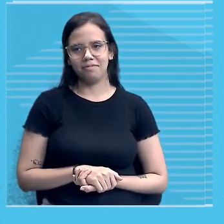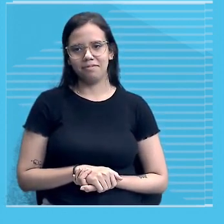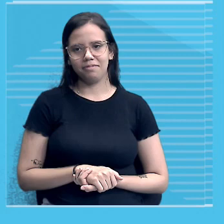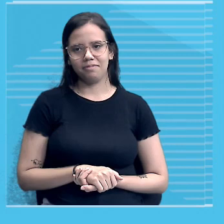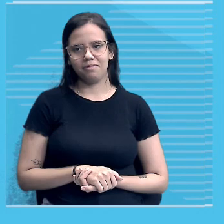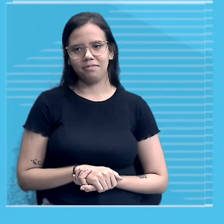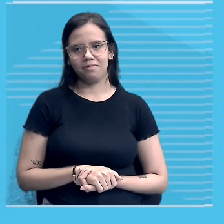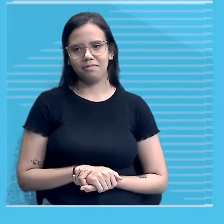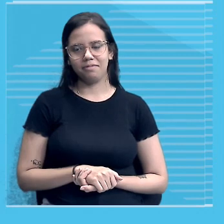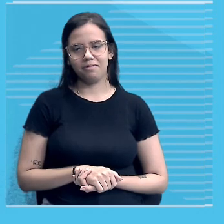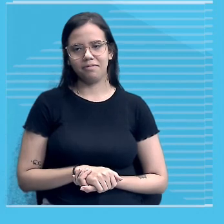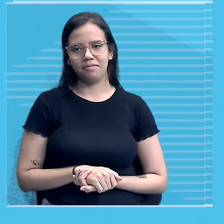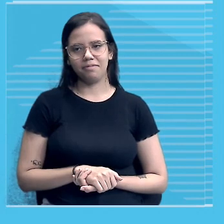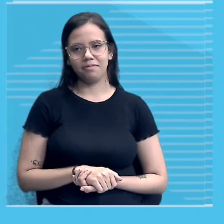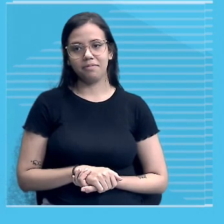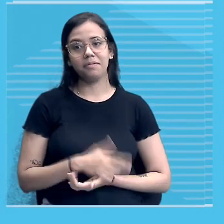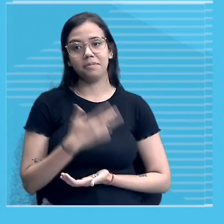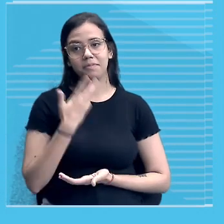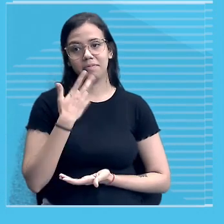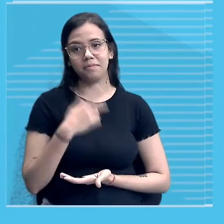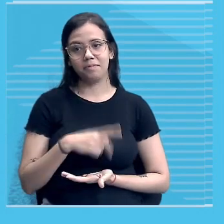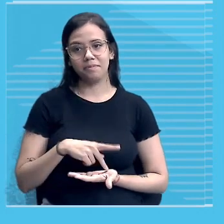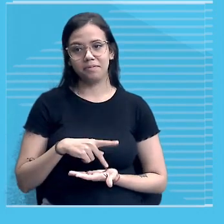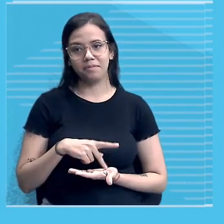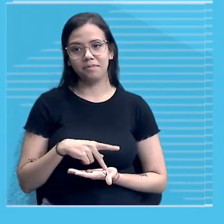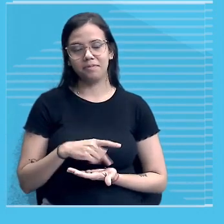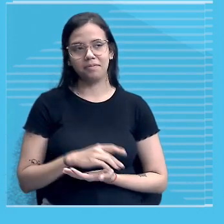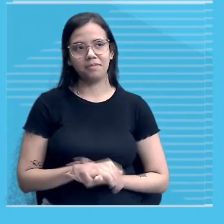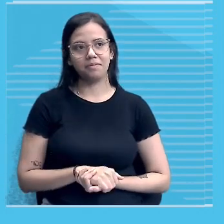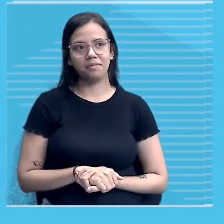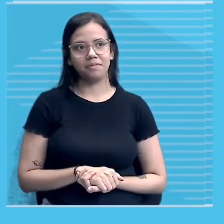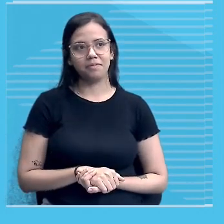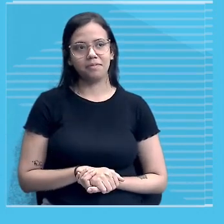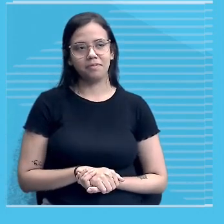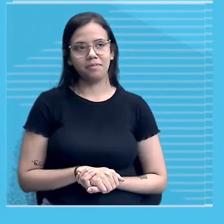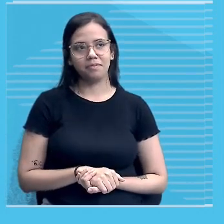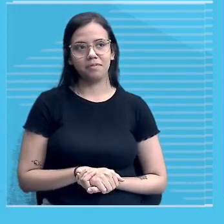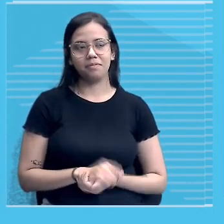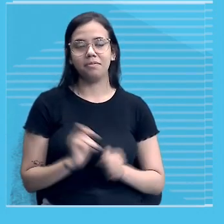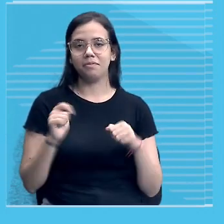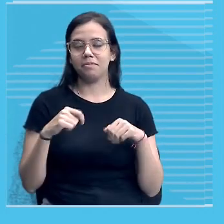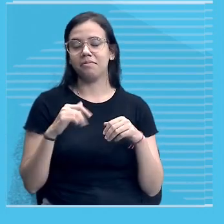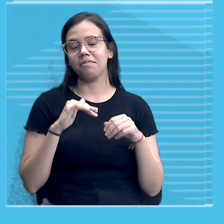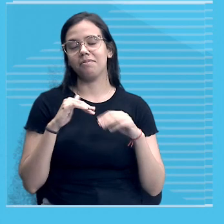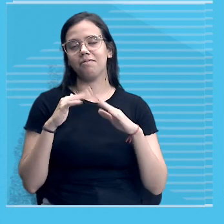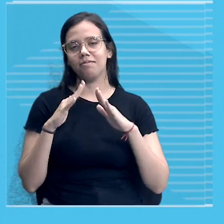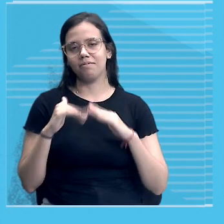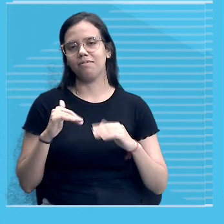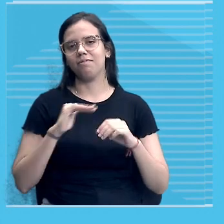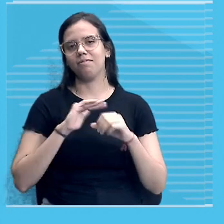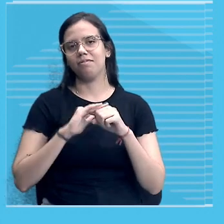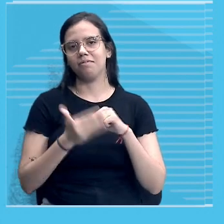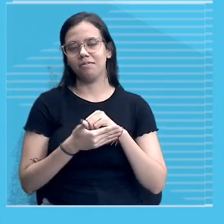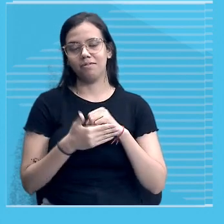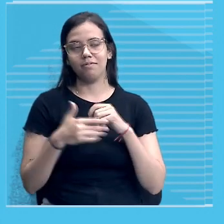chão fala a verdade e pode ser vizinha de bairro moro no mesmo bairro